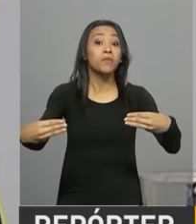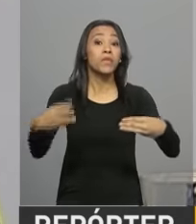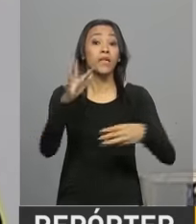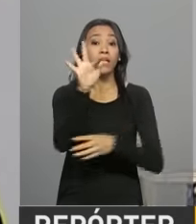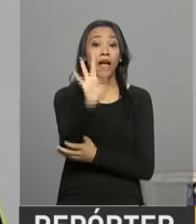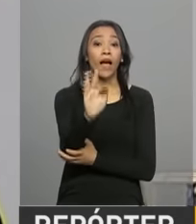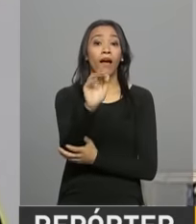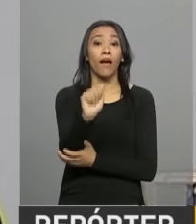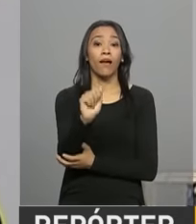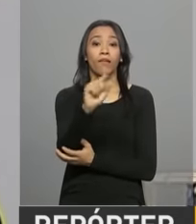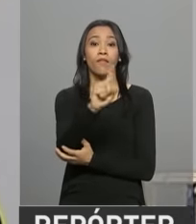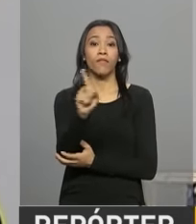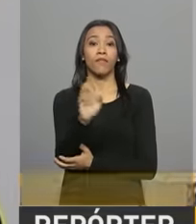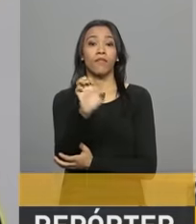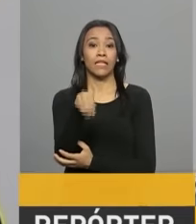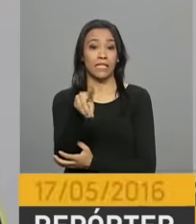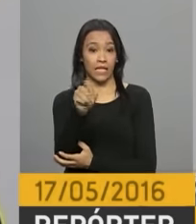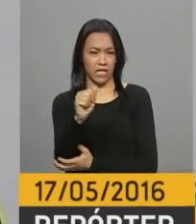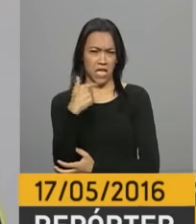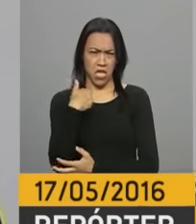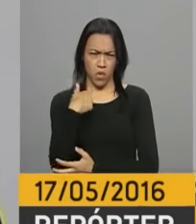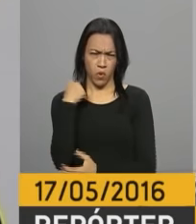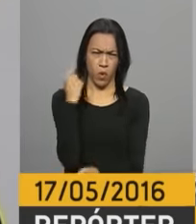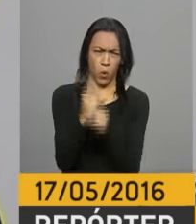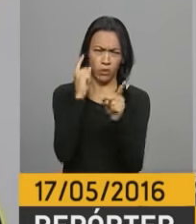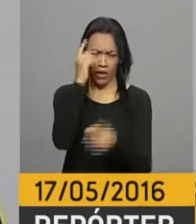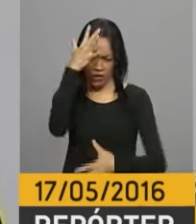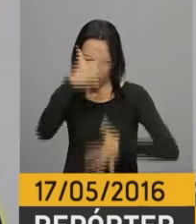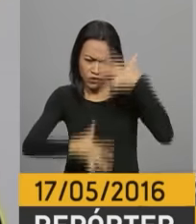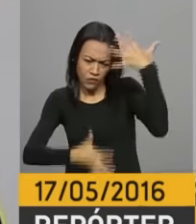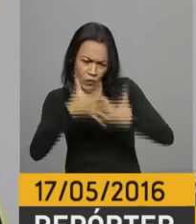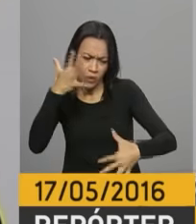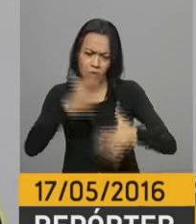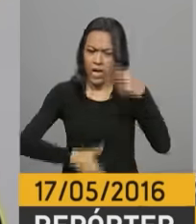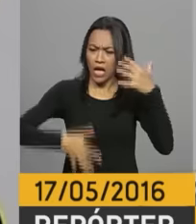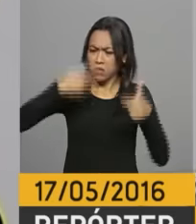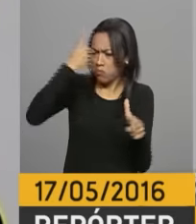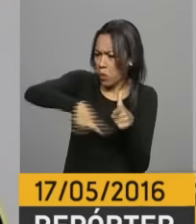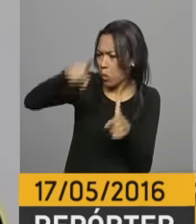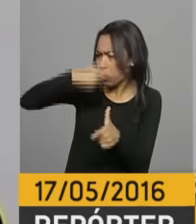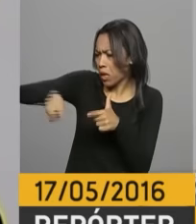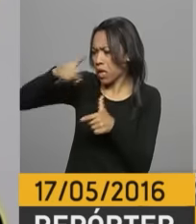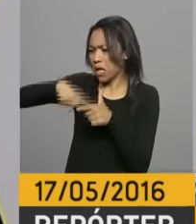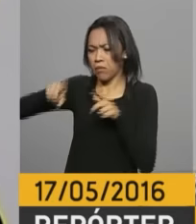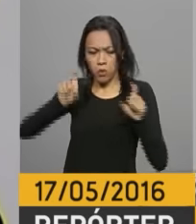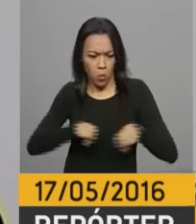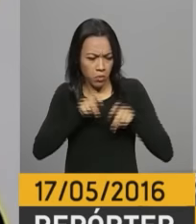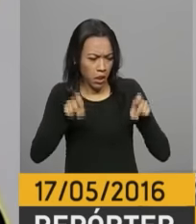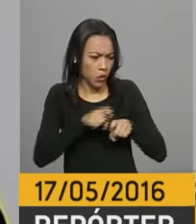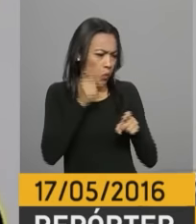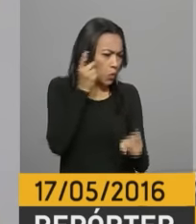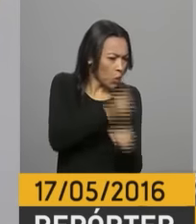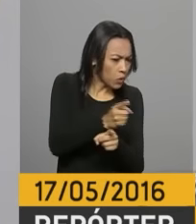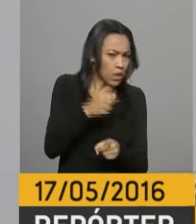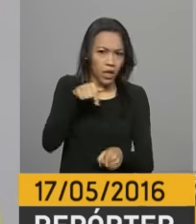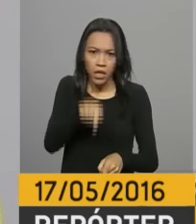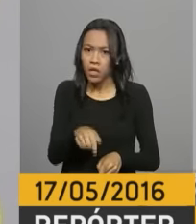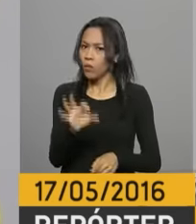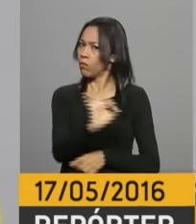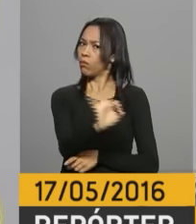nenhuma dificuldade aqui. Não encontramos nenhum problema em computadores, a base de dados